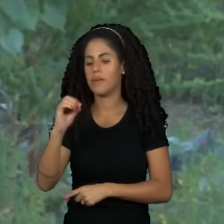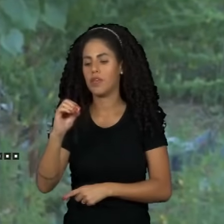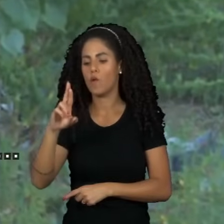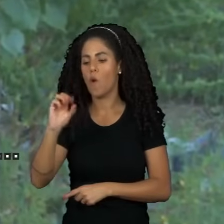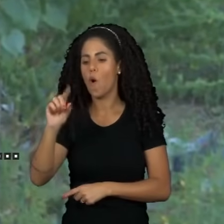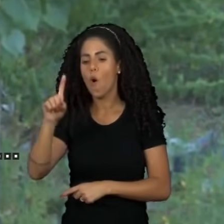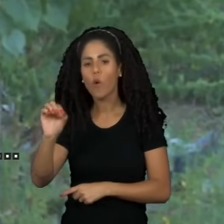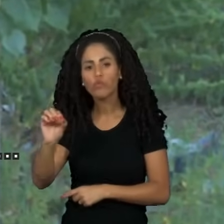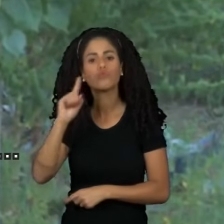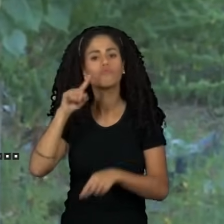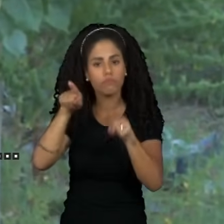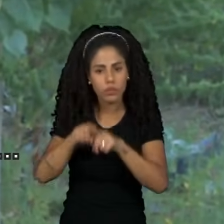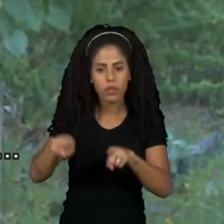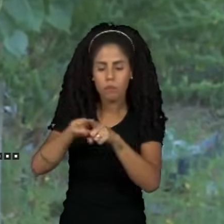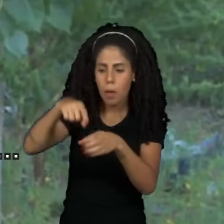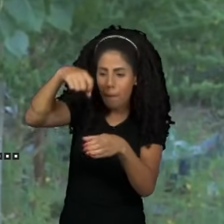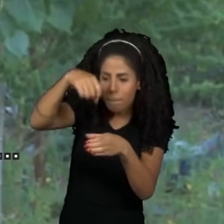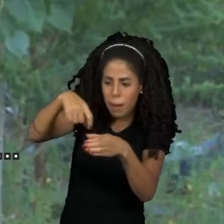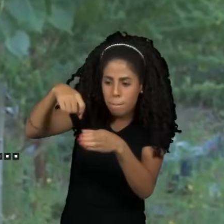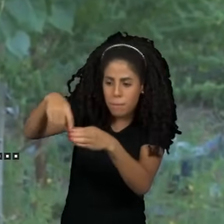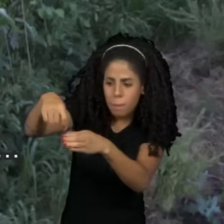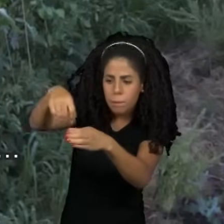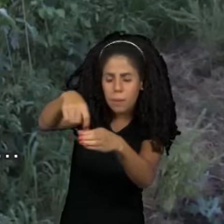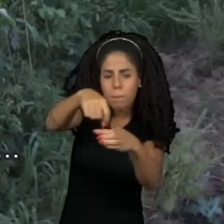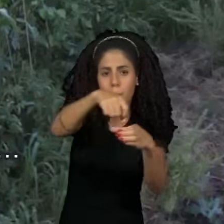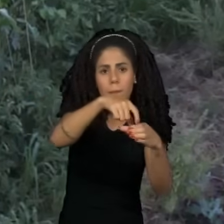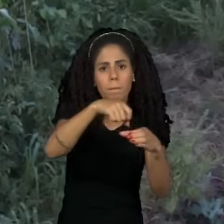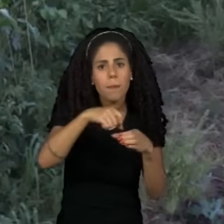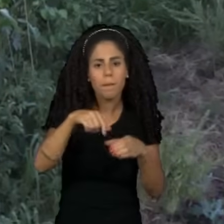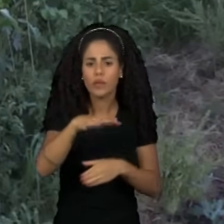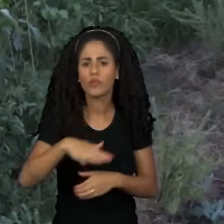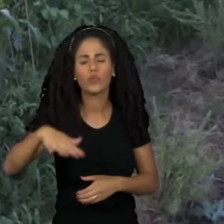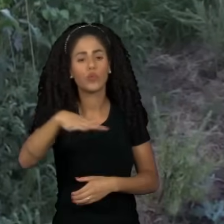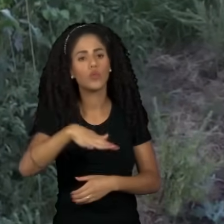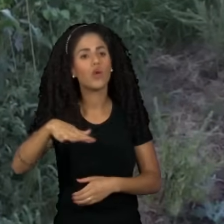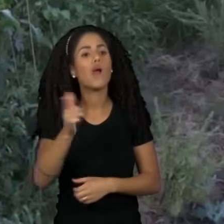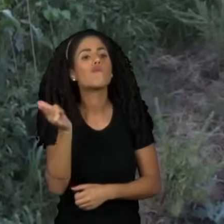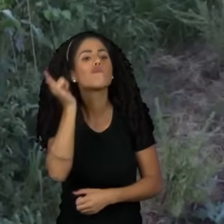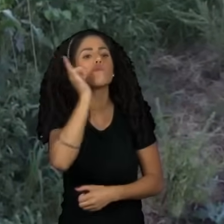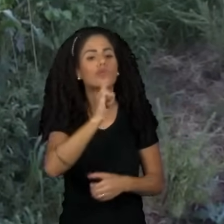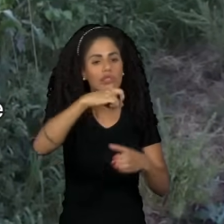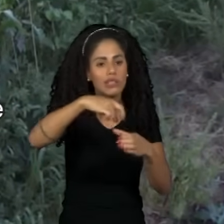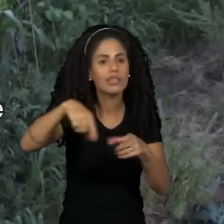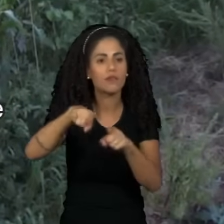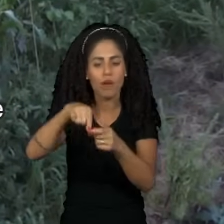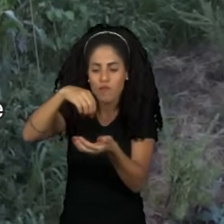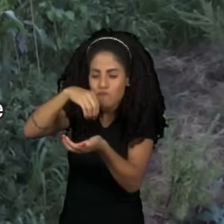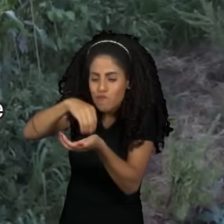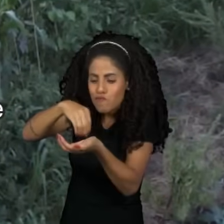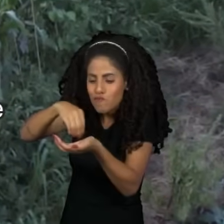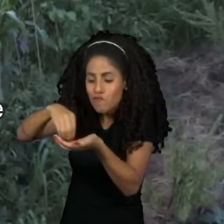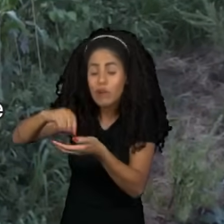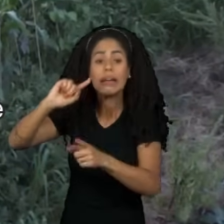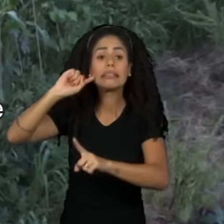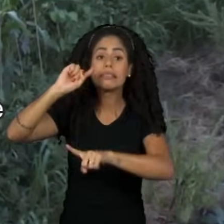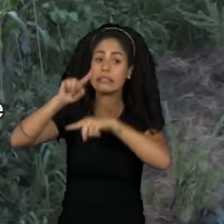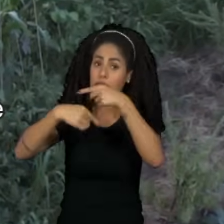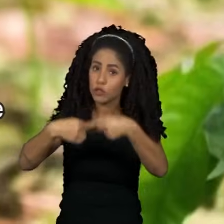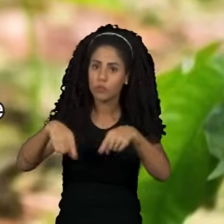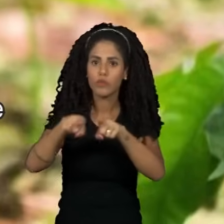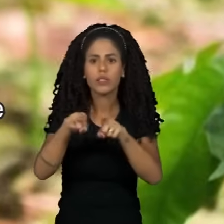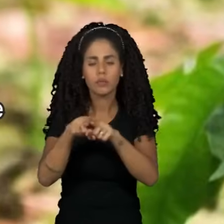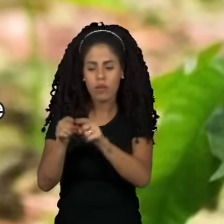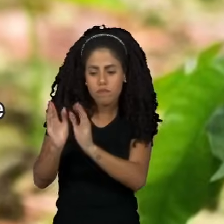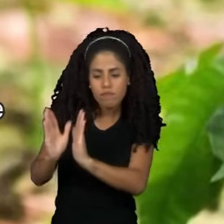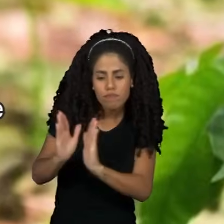coisas, junto com no centro, o lugar mais privilegiado, plantando semente de cacau. E depois, mais tarde, ou seja, na medida